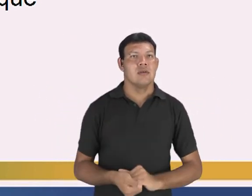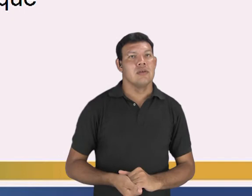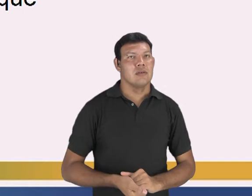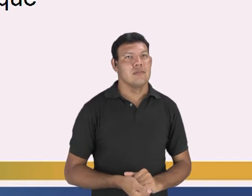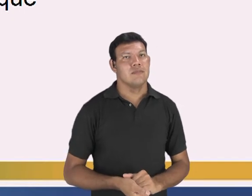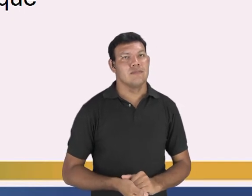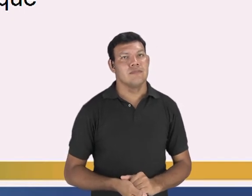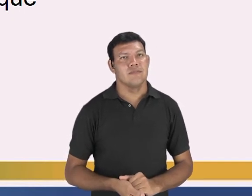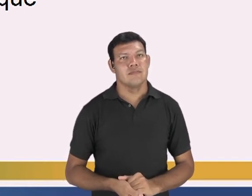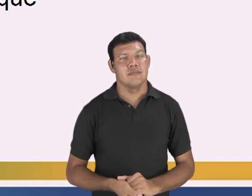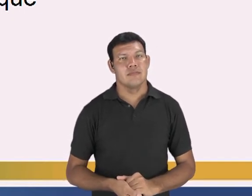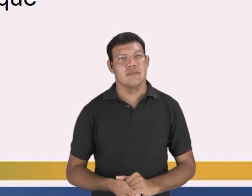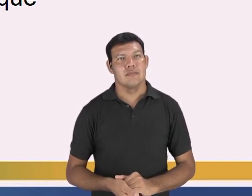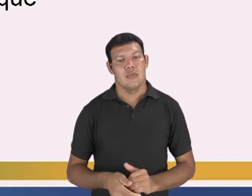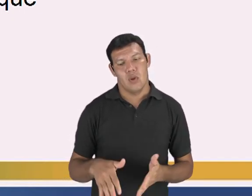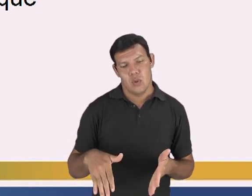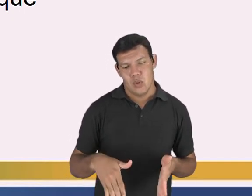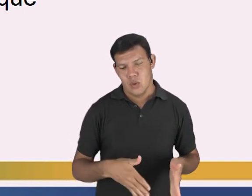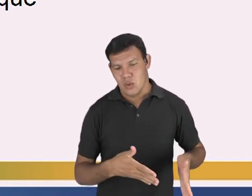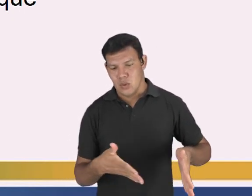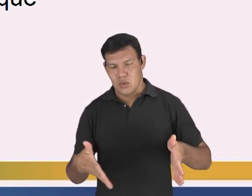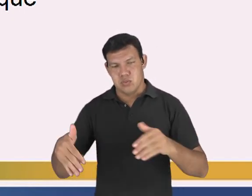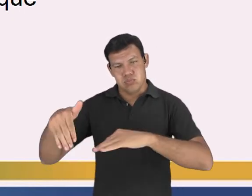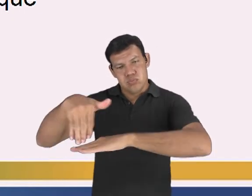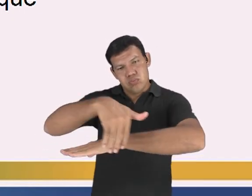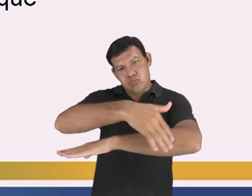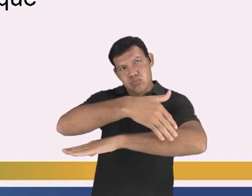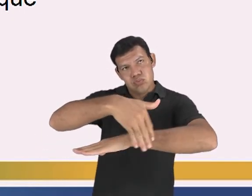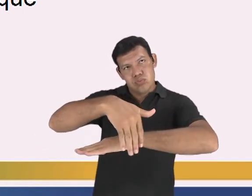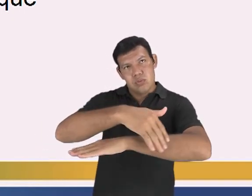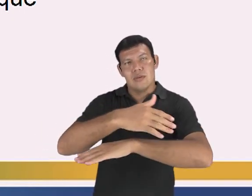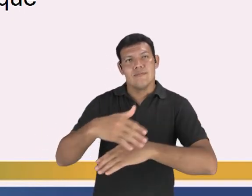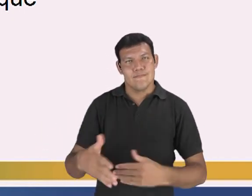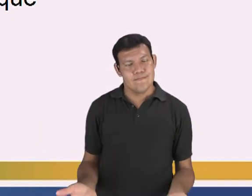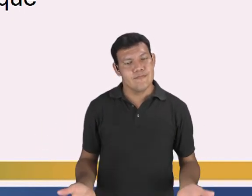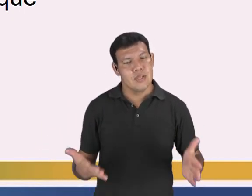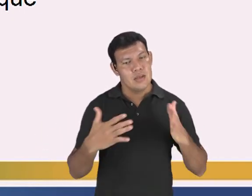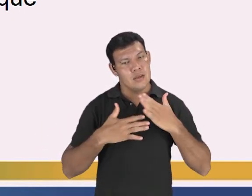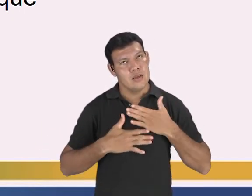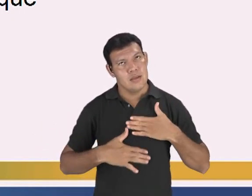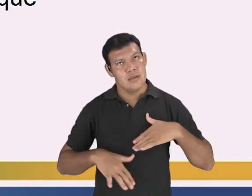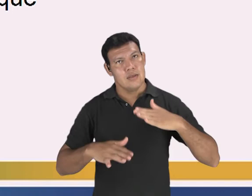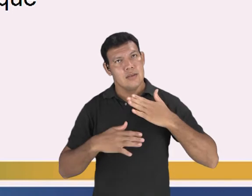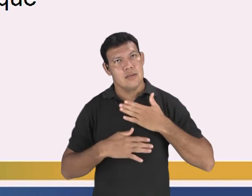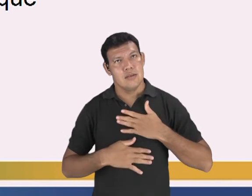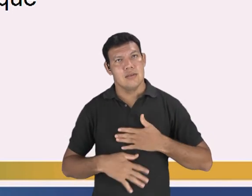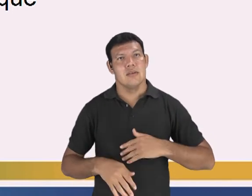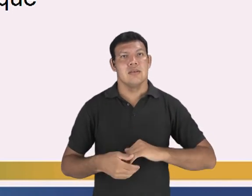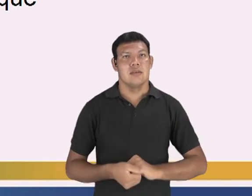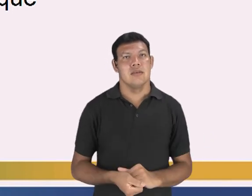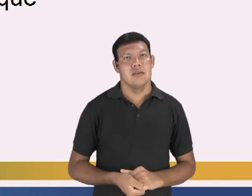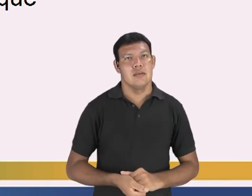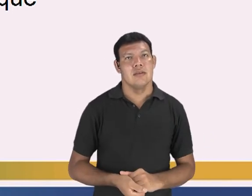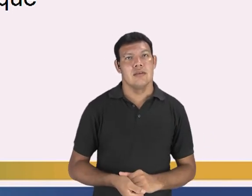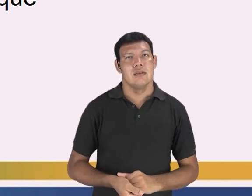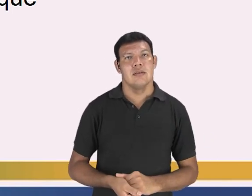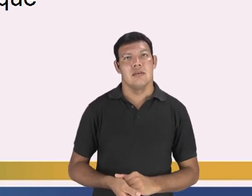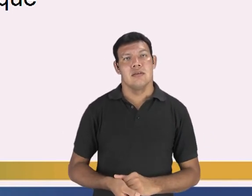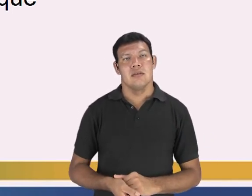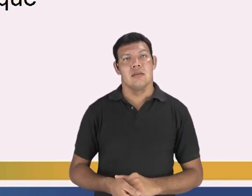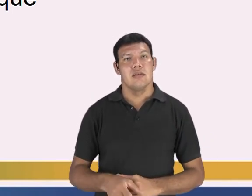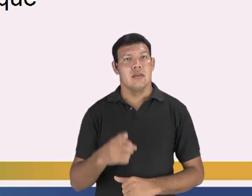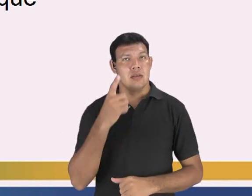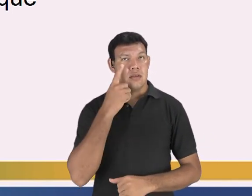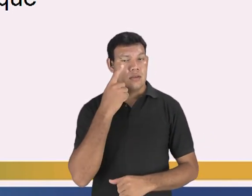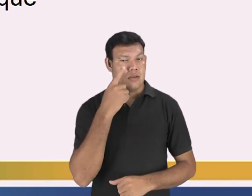que é as margens plácidas. E aí quando você canta, vocês cantam margens plácidas. Ou seja, você